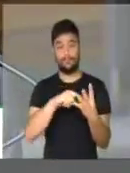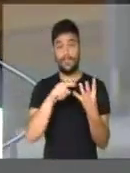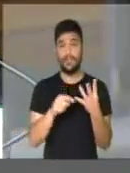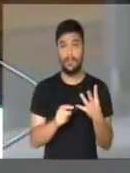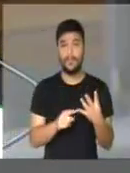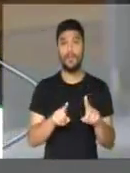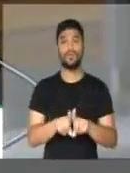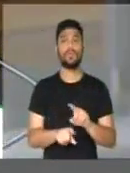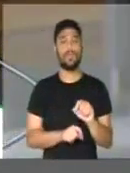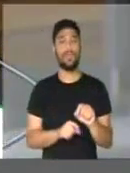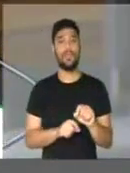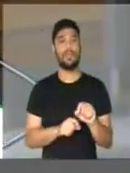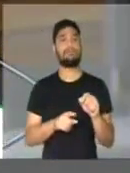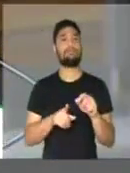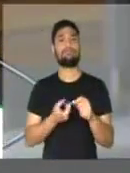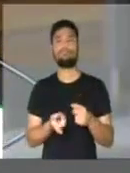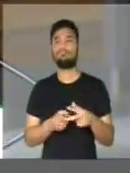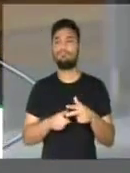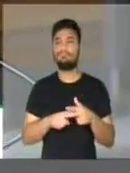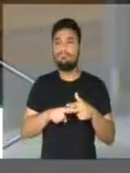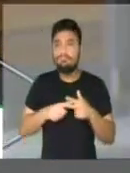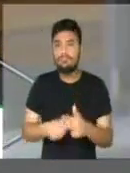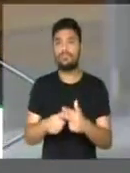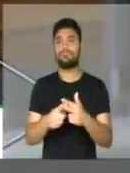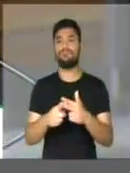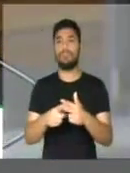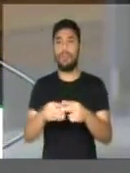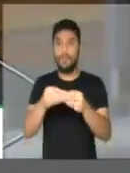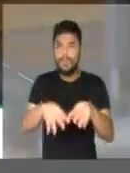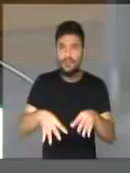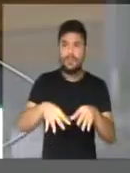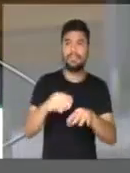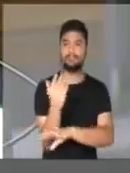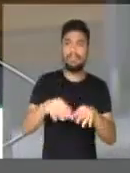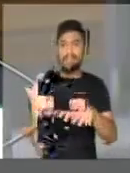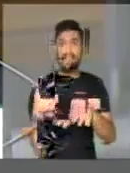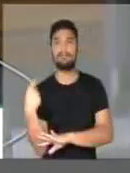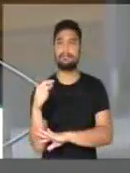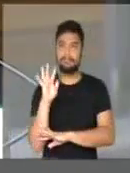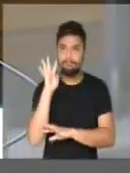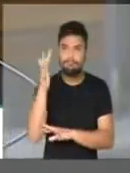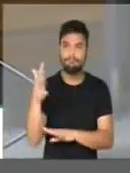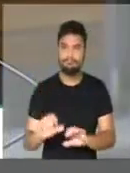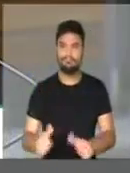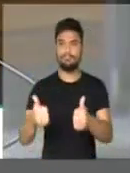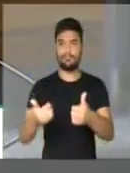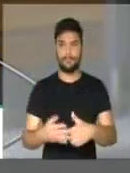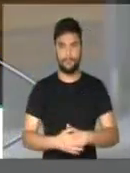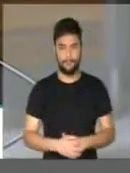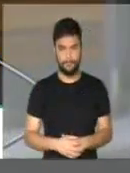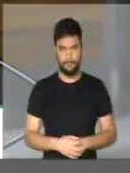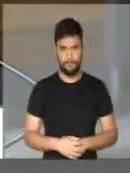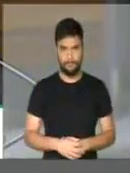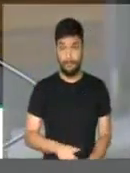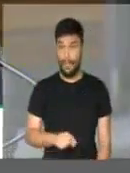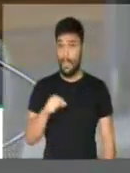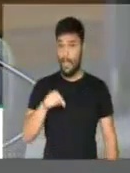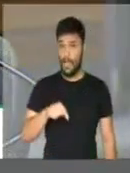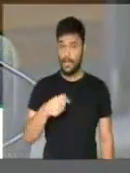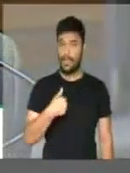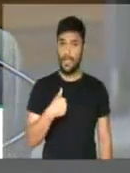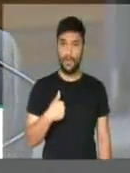quarta a recuperação dos danos ambientais portanto eu quero pra concluir aqui